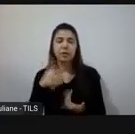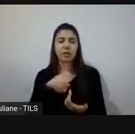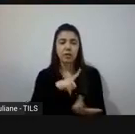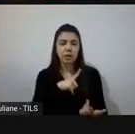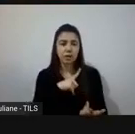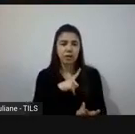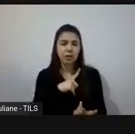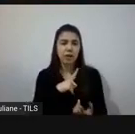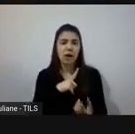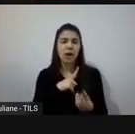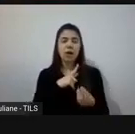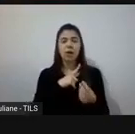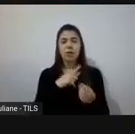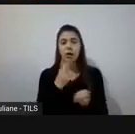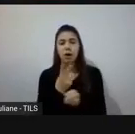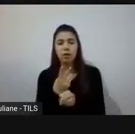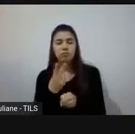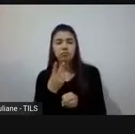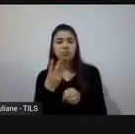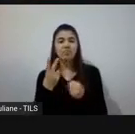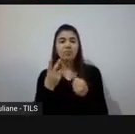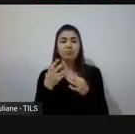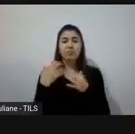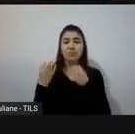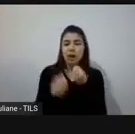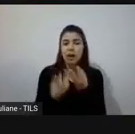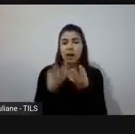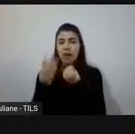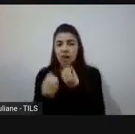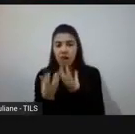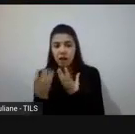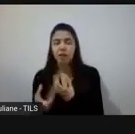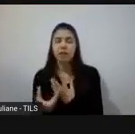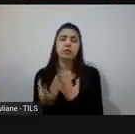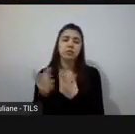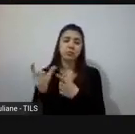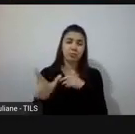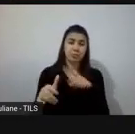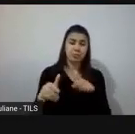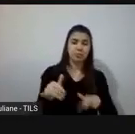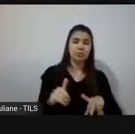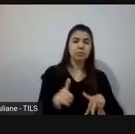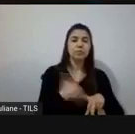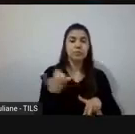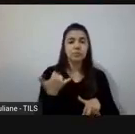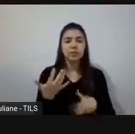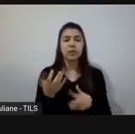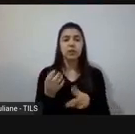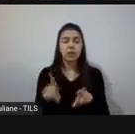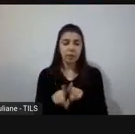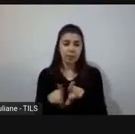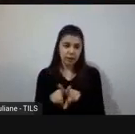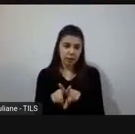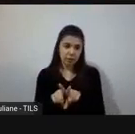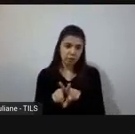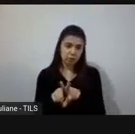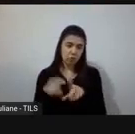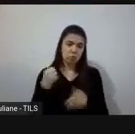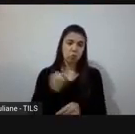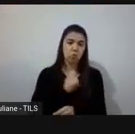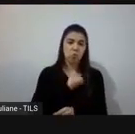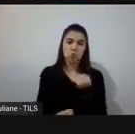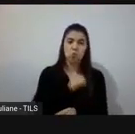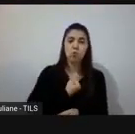se o índice de abuso na comarca é grande. É uma pergunta... É bem rápida a resposta. Obrigado, Adri Maltaro, que está